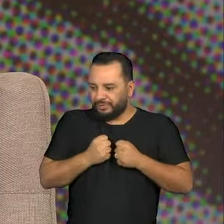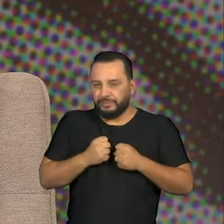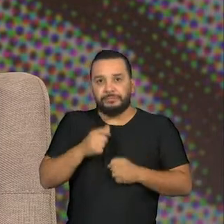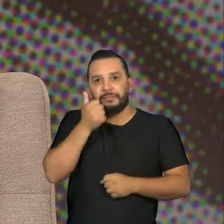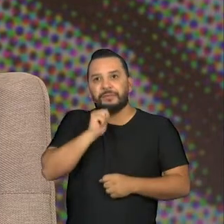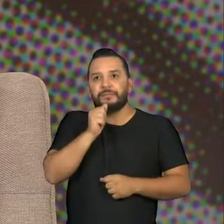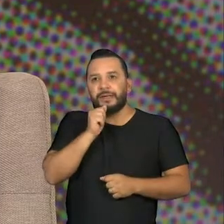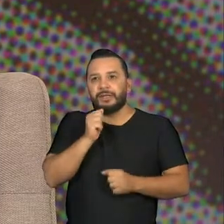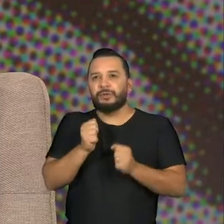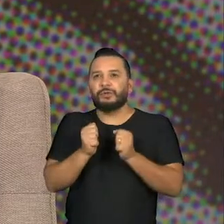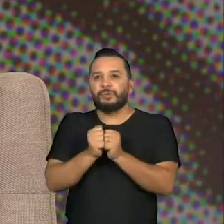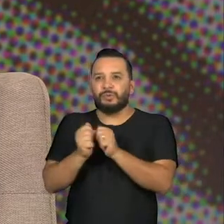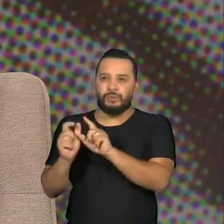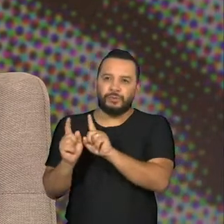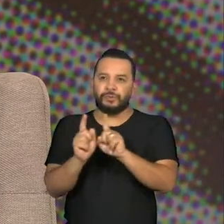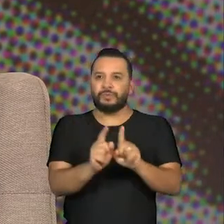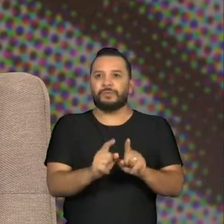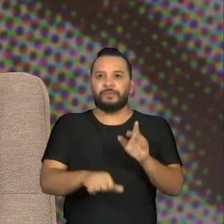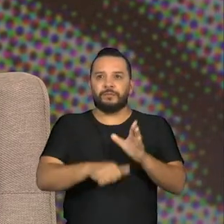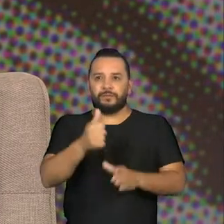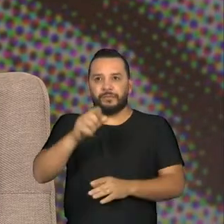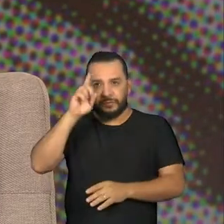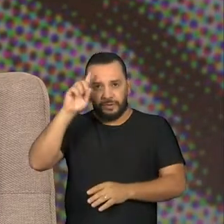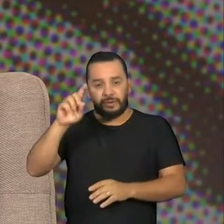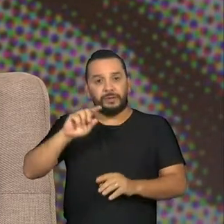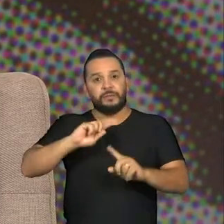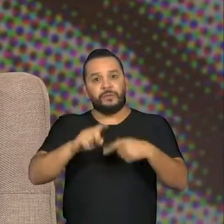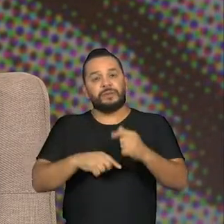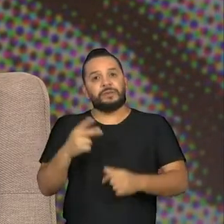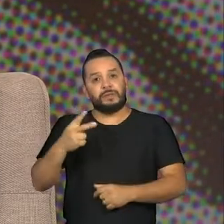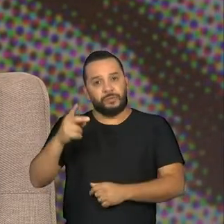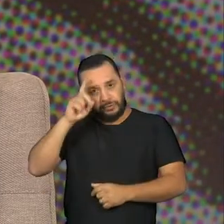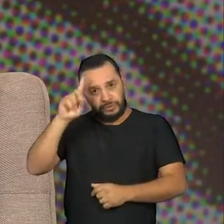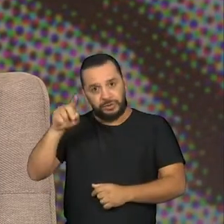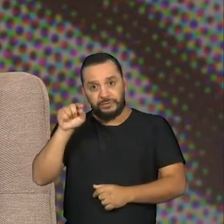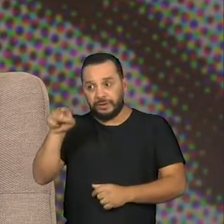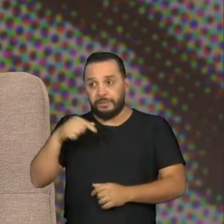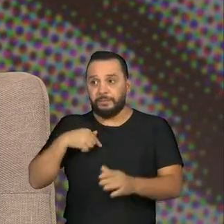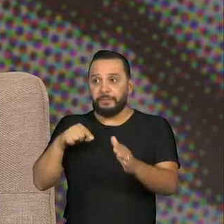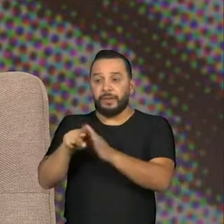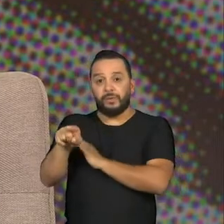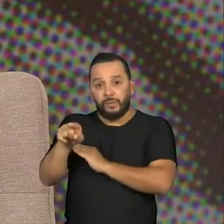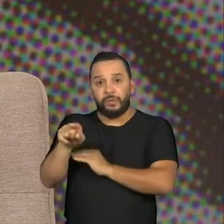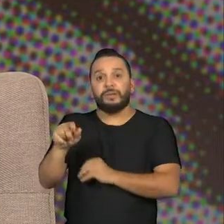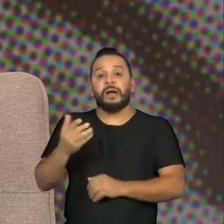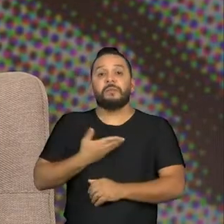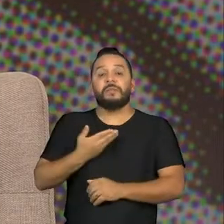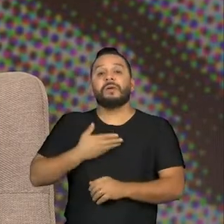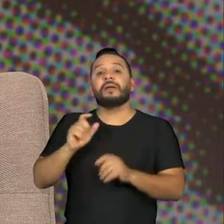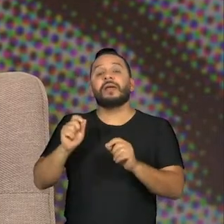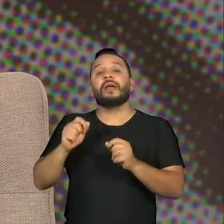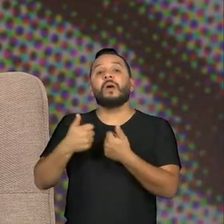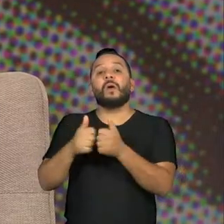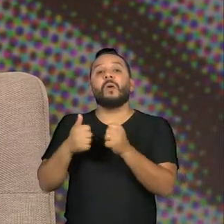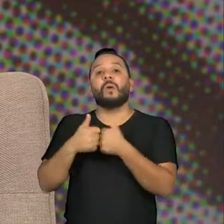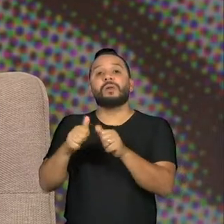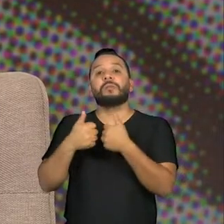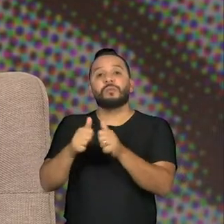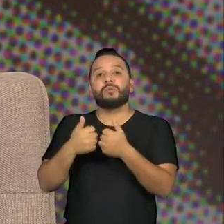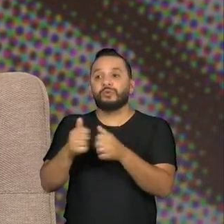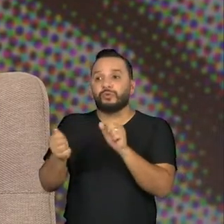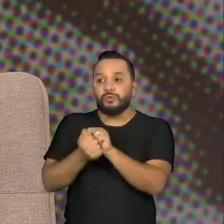segundo dia você pergunta para os seus colegas quem é que vai para o ponto de ônibus, que eu não quero você andando sozinha ali pela Central do